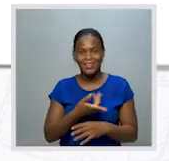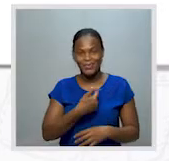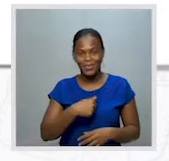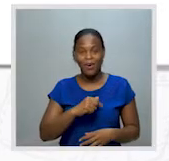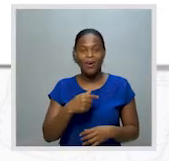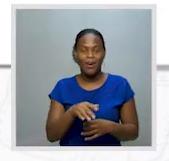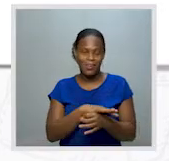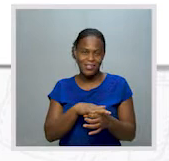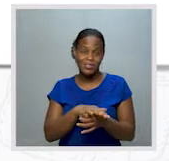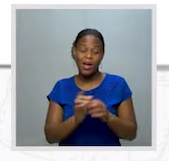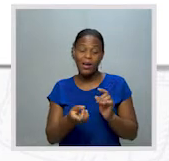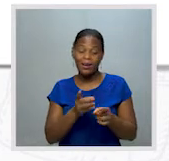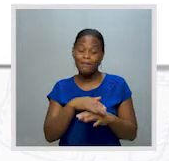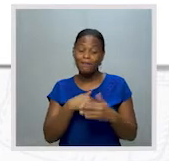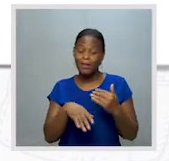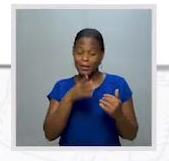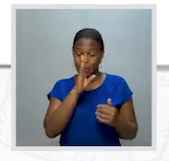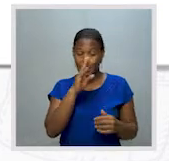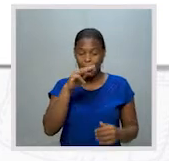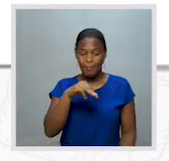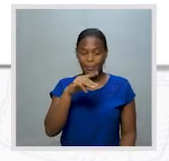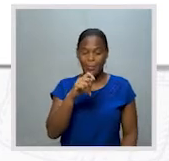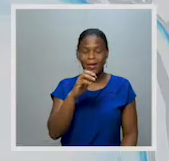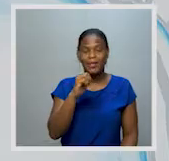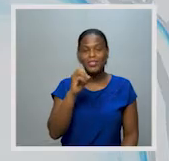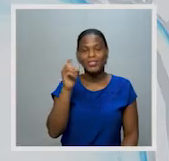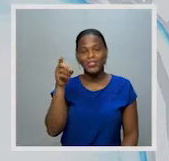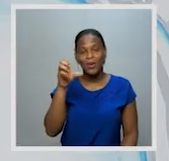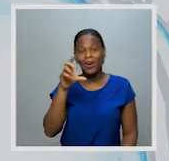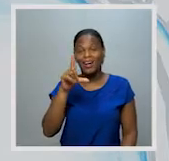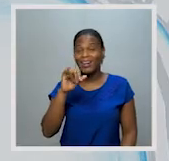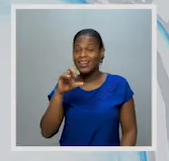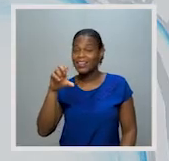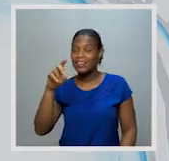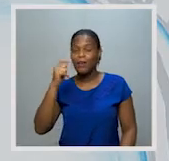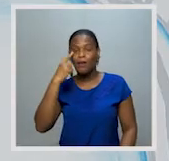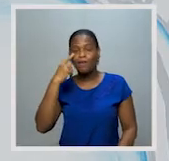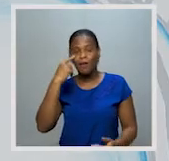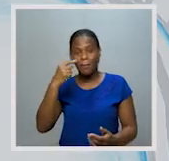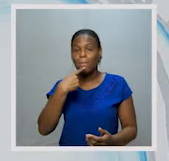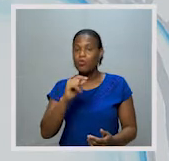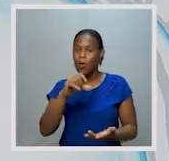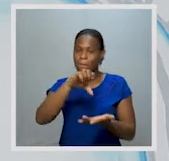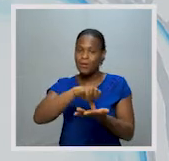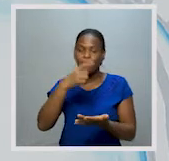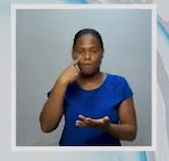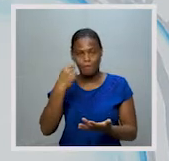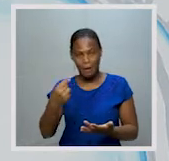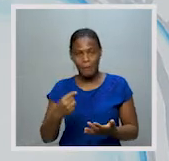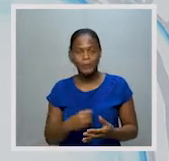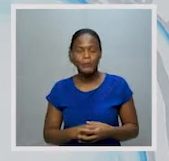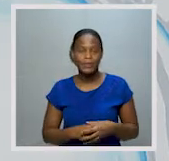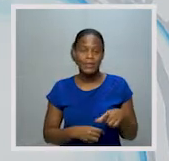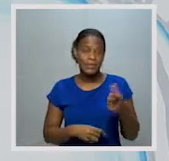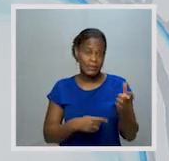temos situações em que é aplicada a mesóclise, portanto, a palavra parece dizer tudo, sempre que um pronome vem no